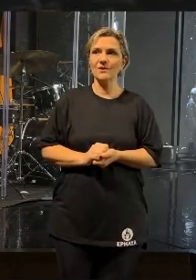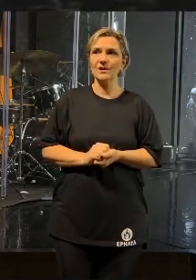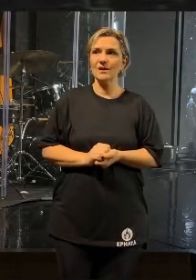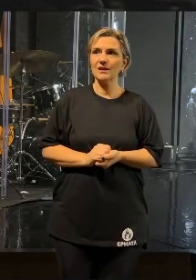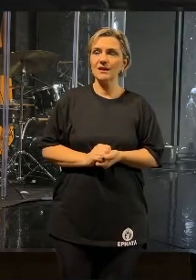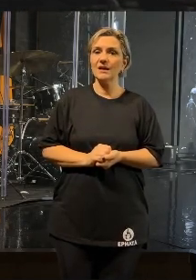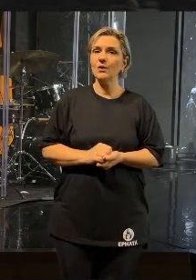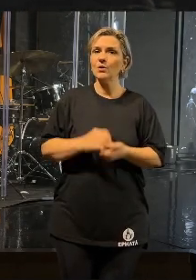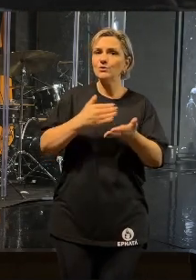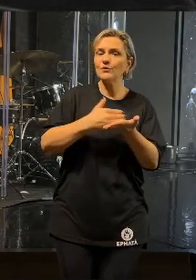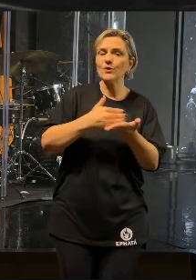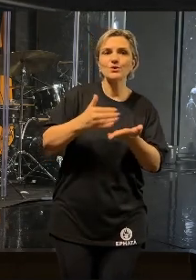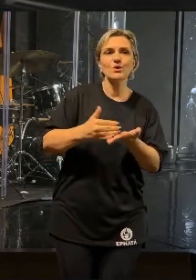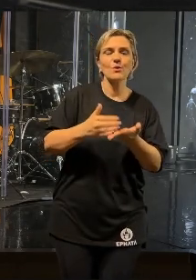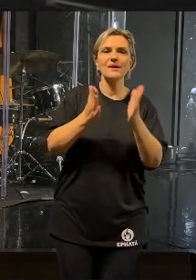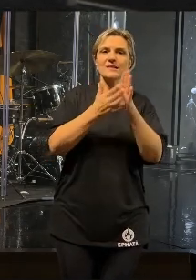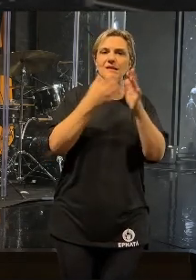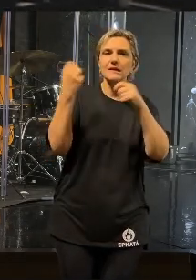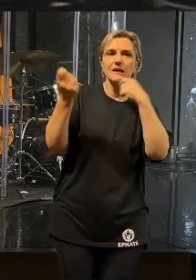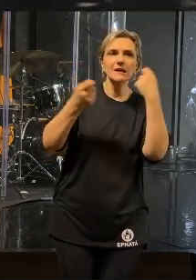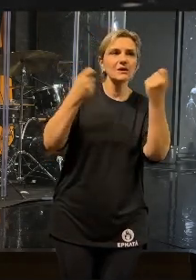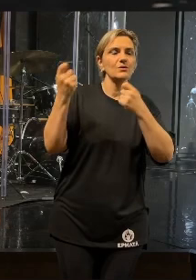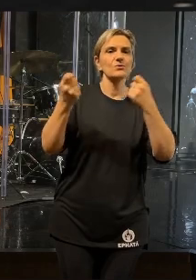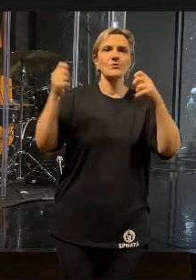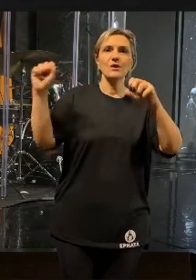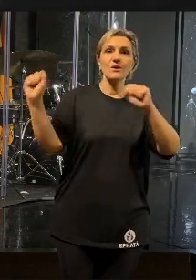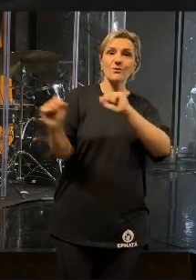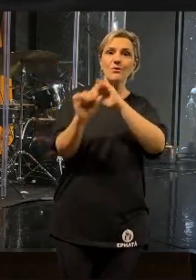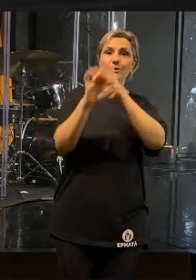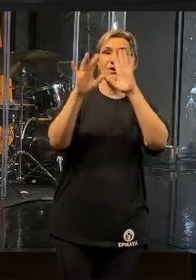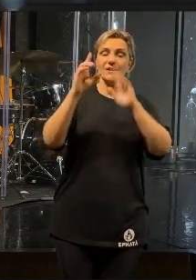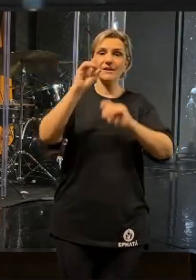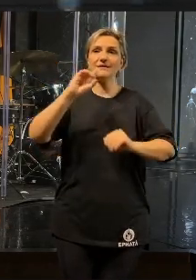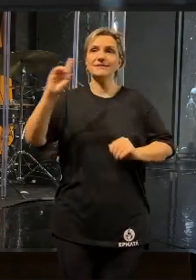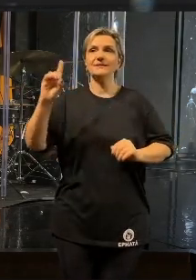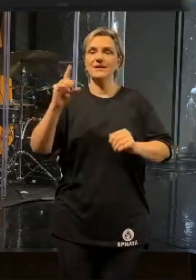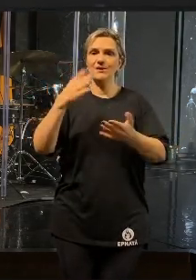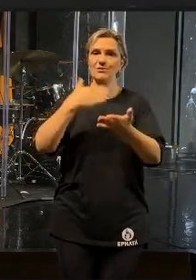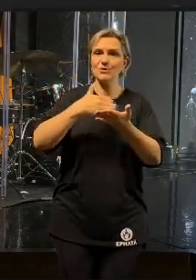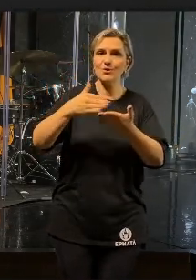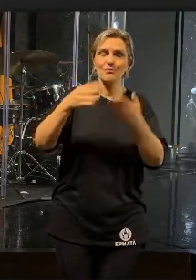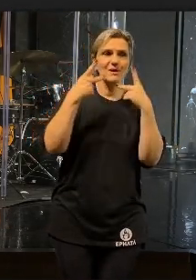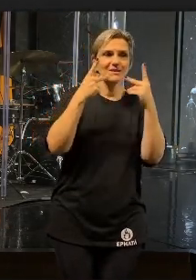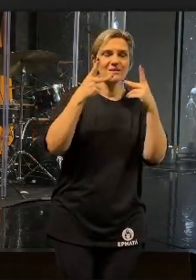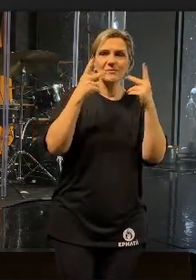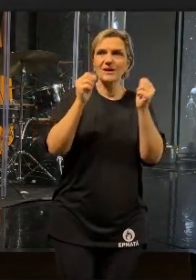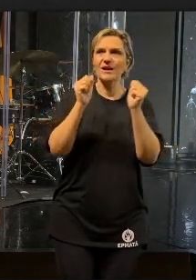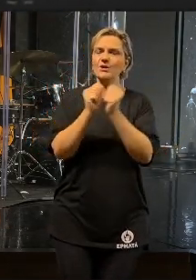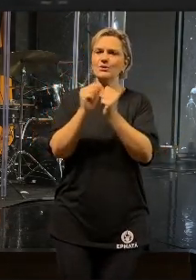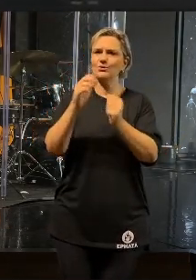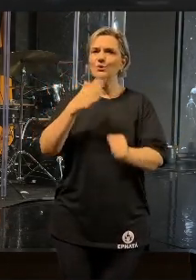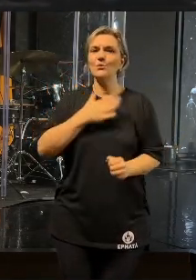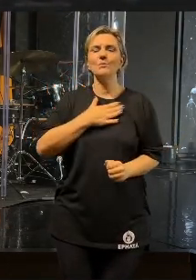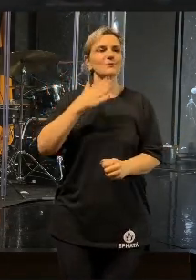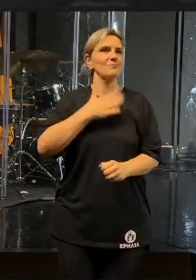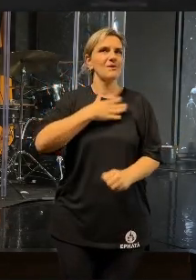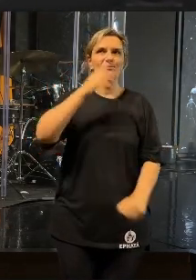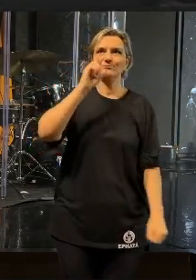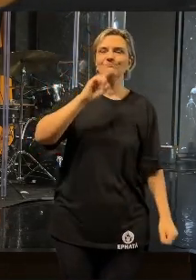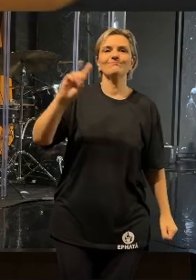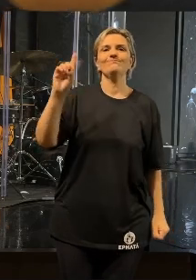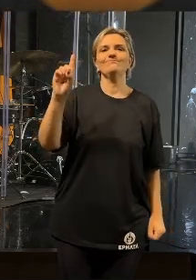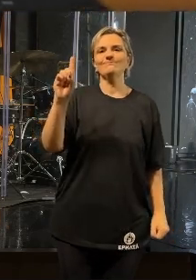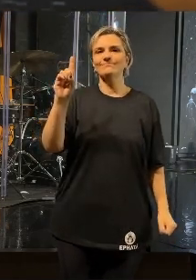Aí quando você começa a dar aleluia, quando você começa a dar glória a Deus, quando você começa a ministrar junto comigo, meu